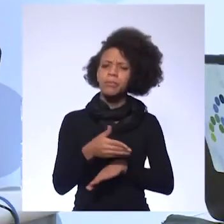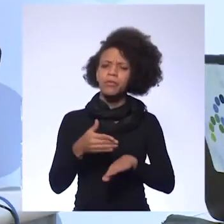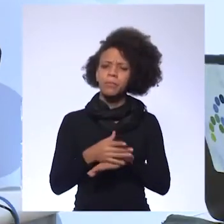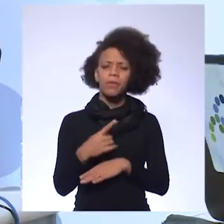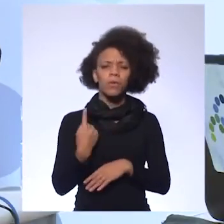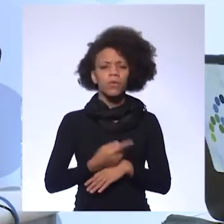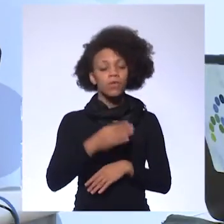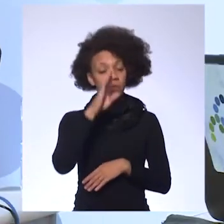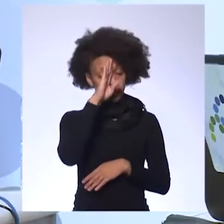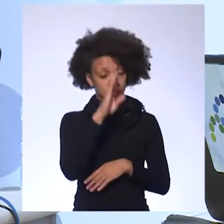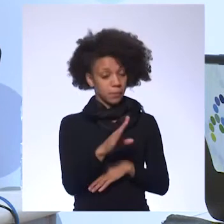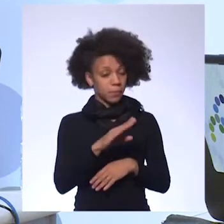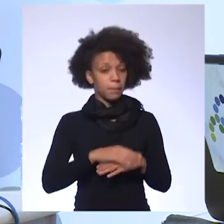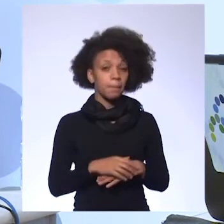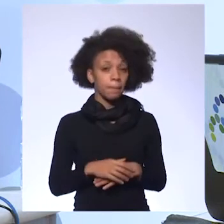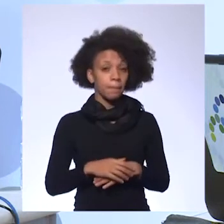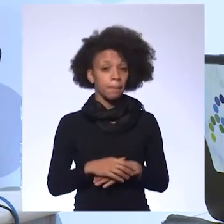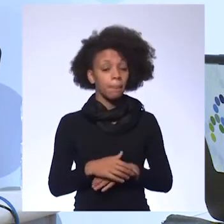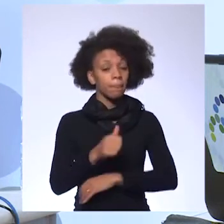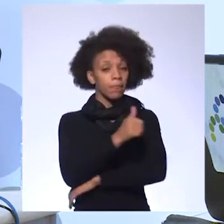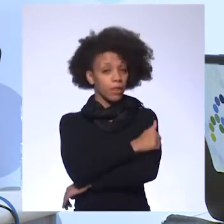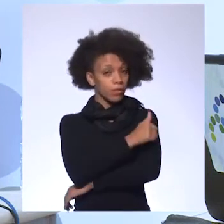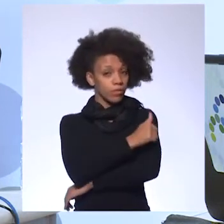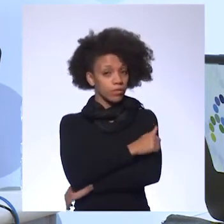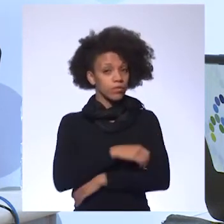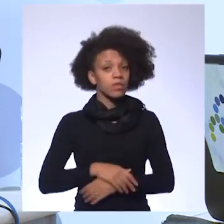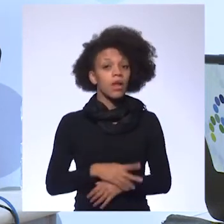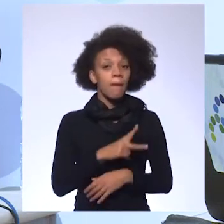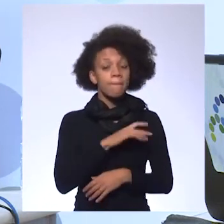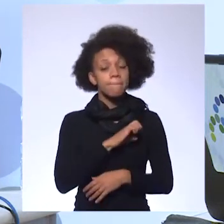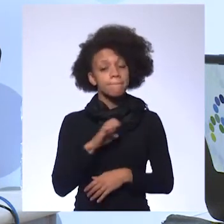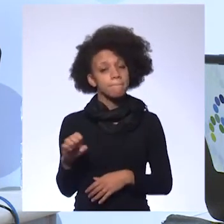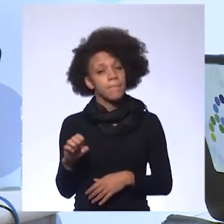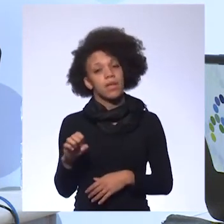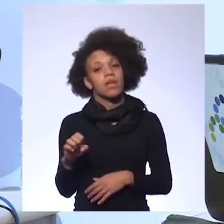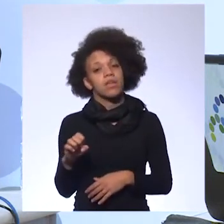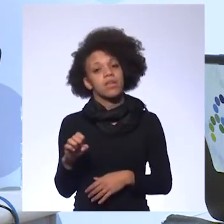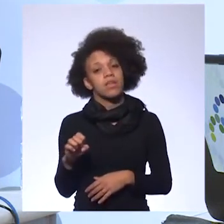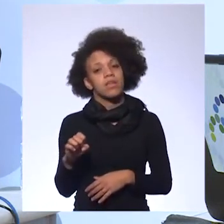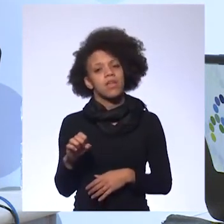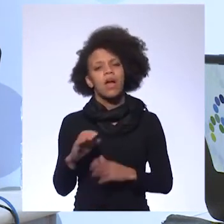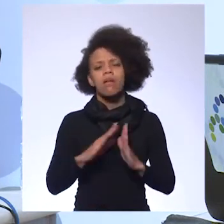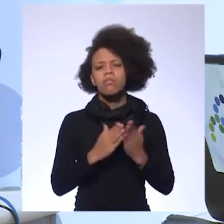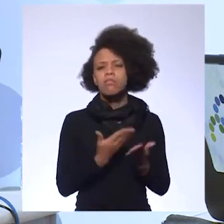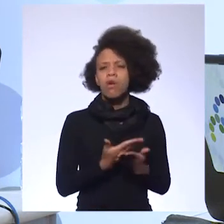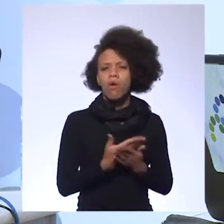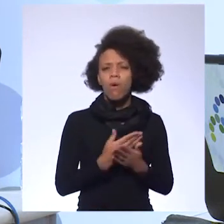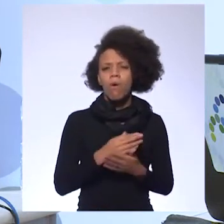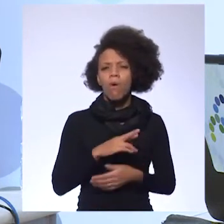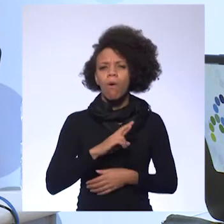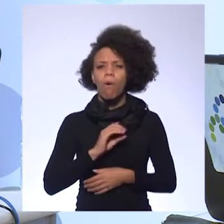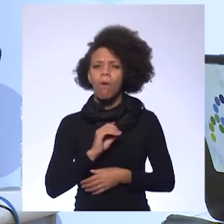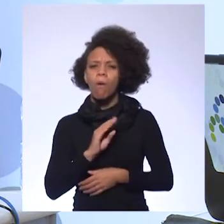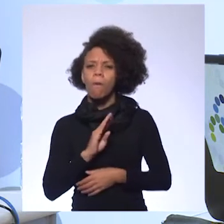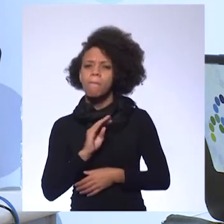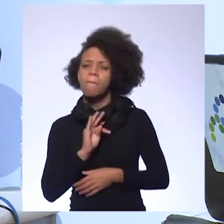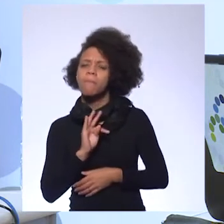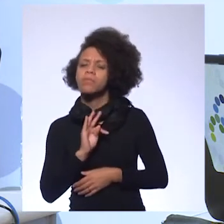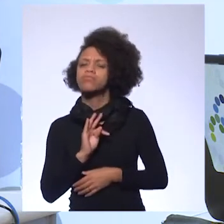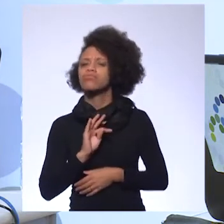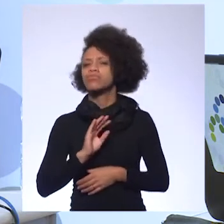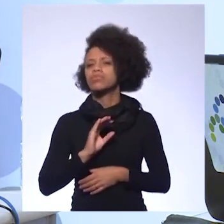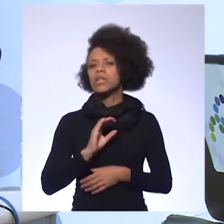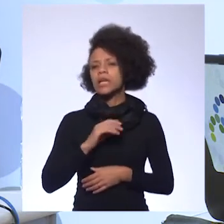conosco, principalmente os alunos lá da PEI, senador Robert Kennedy, que a professora Helenice fala que eles estão